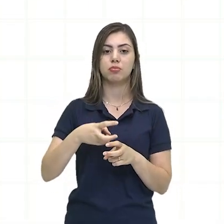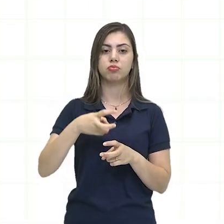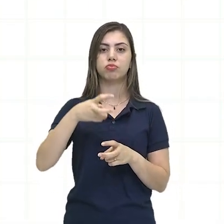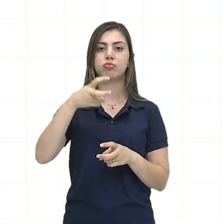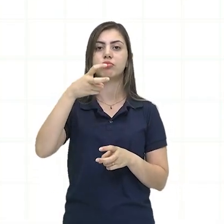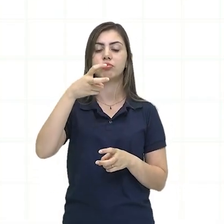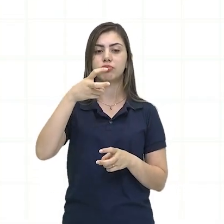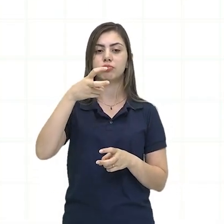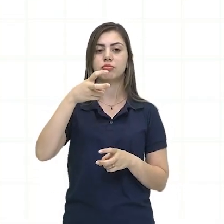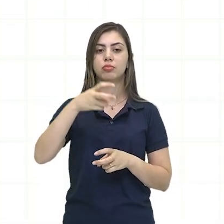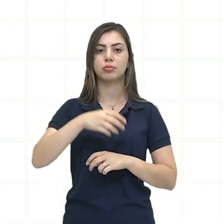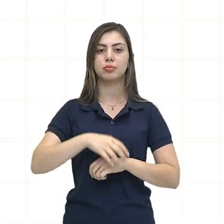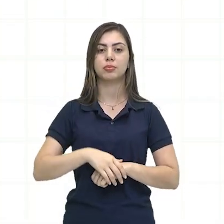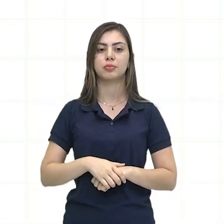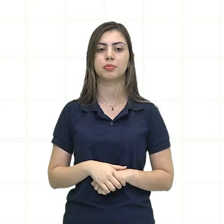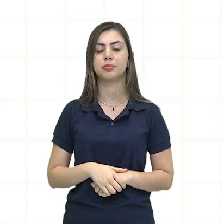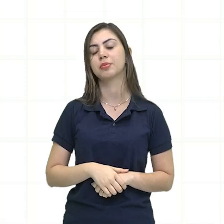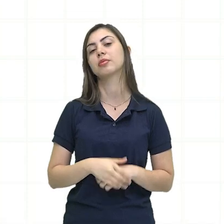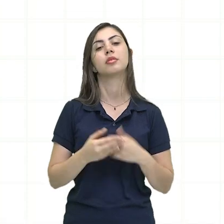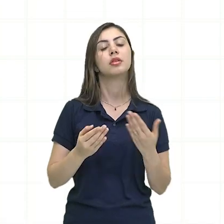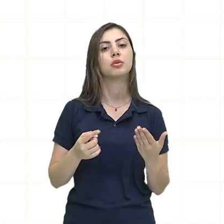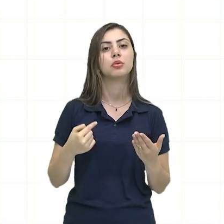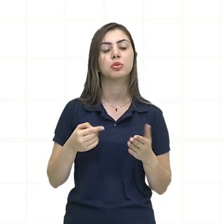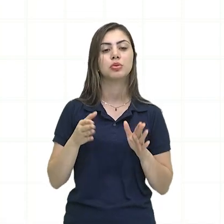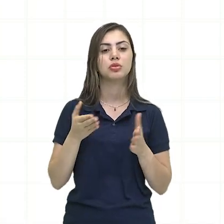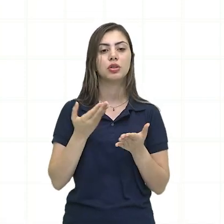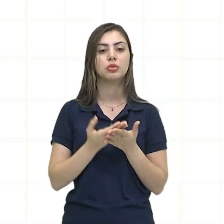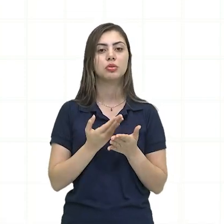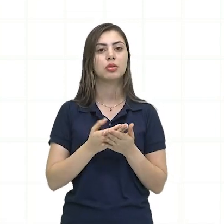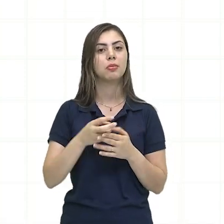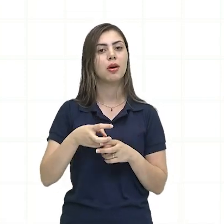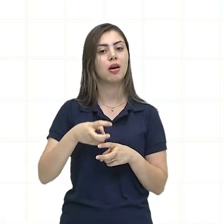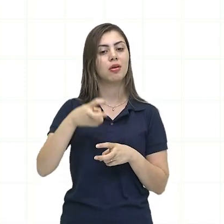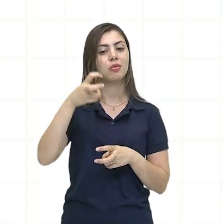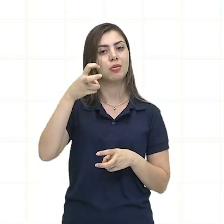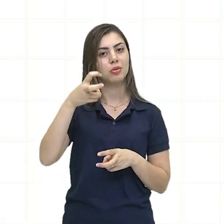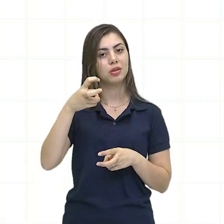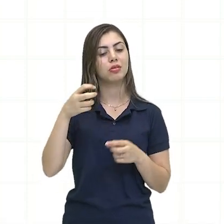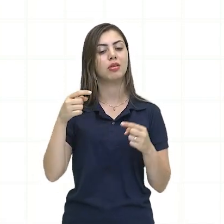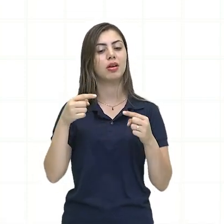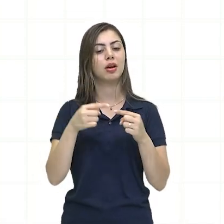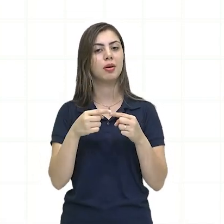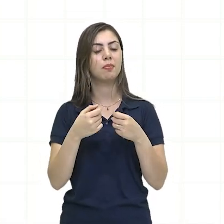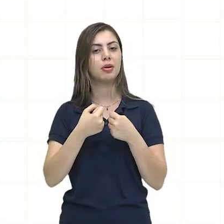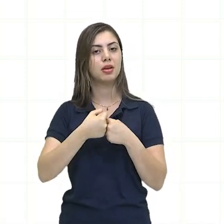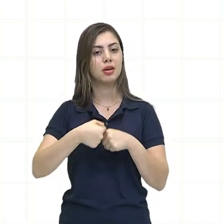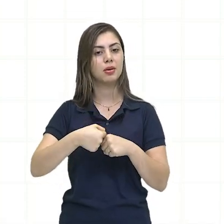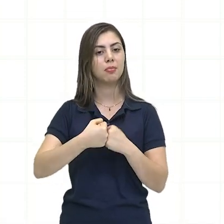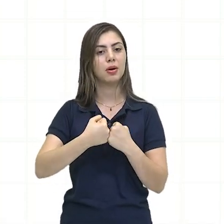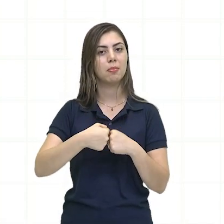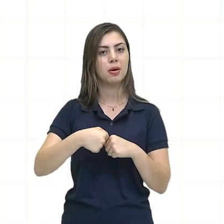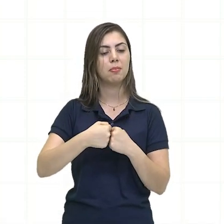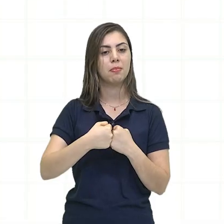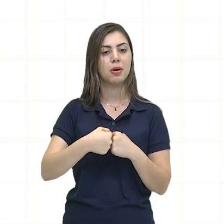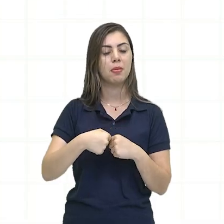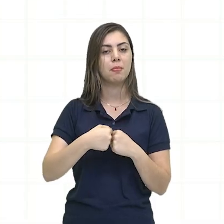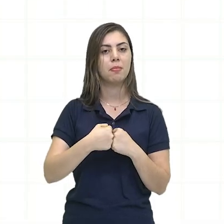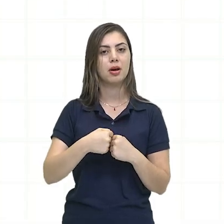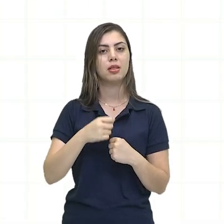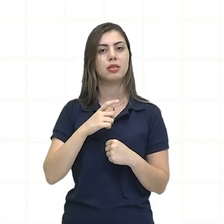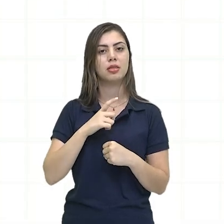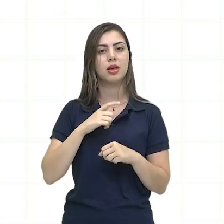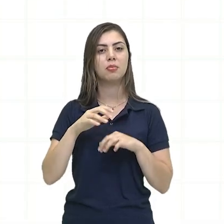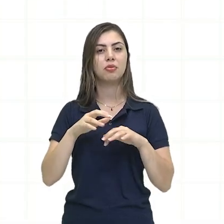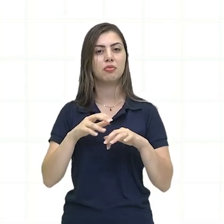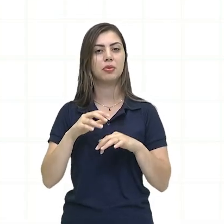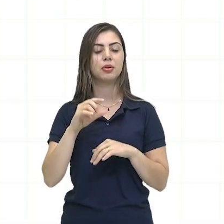coluna, certo? Nós vimos que a coluna é uma articulação lá semimóvel, certo? E